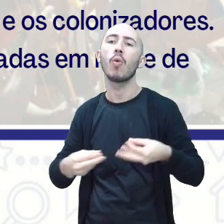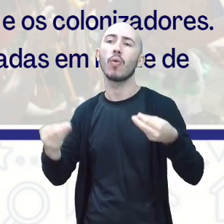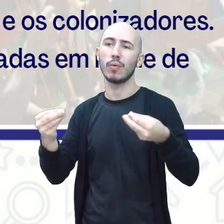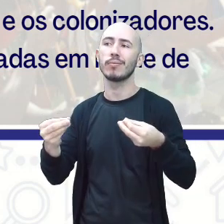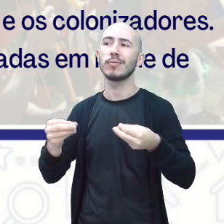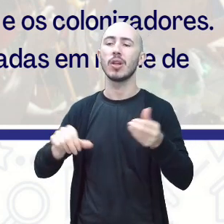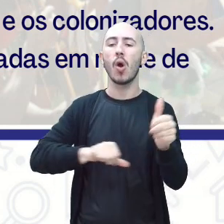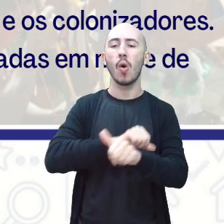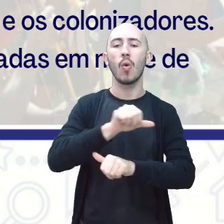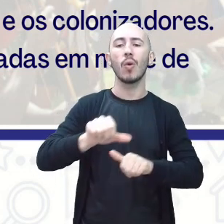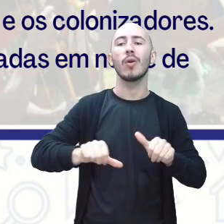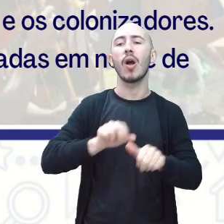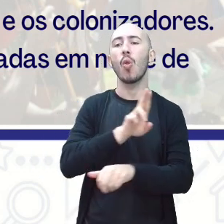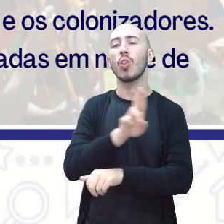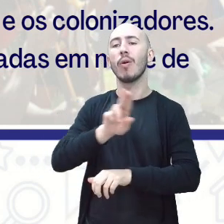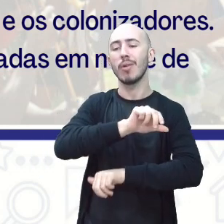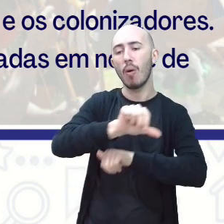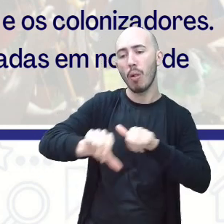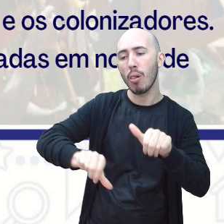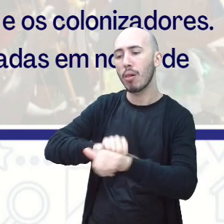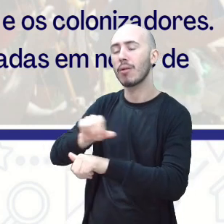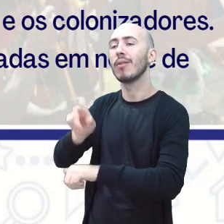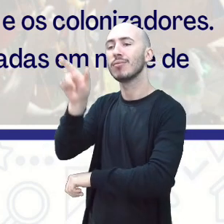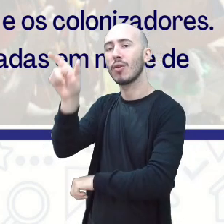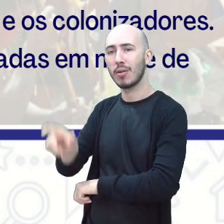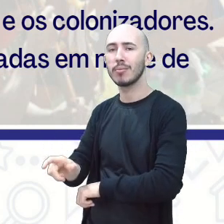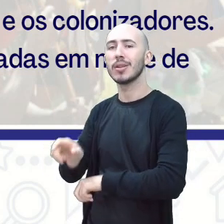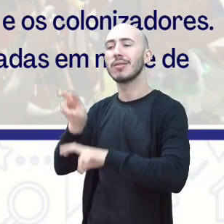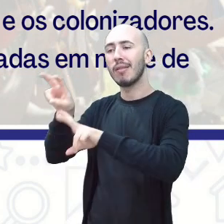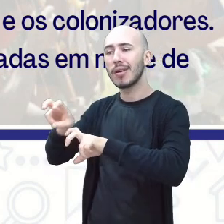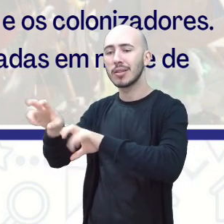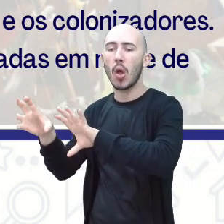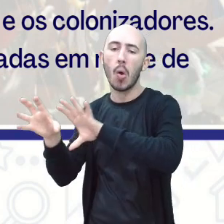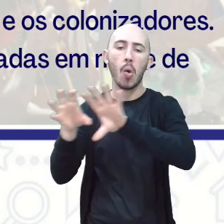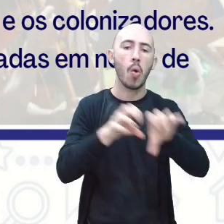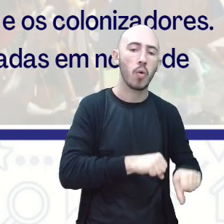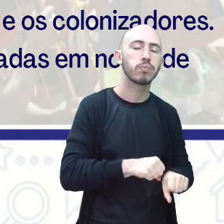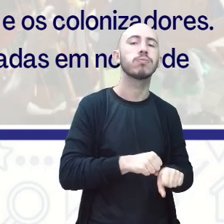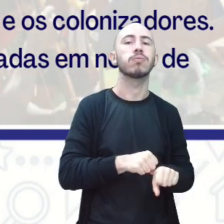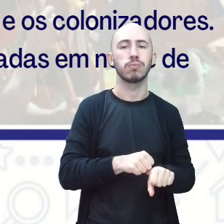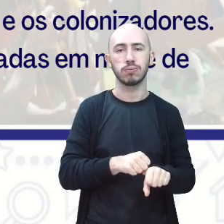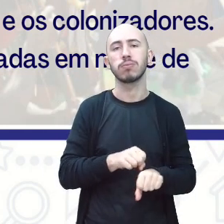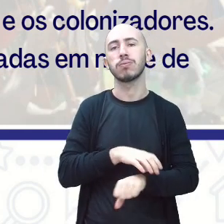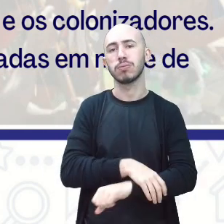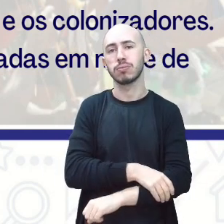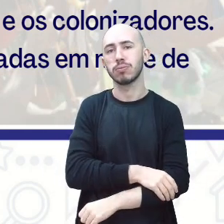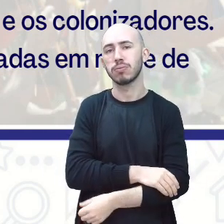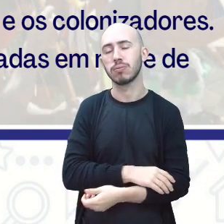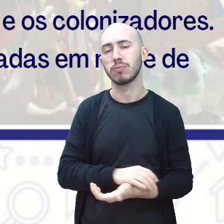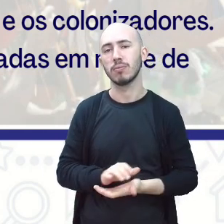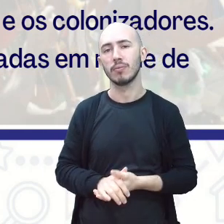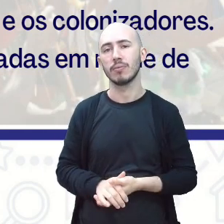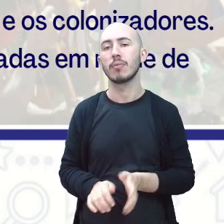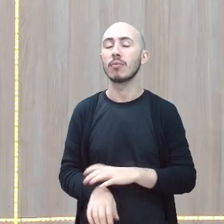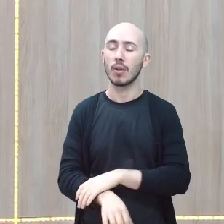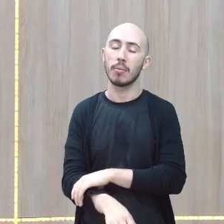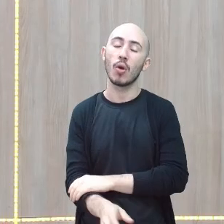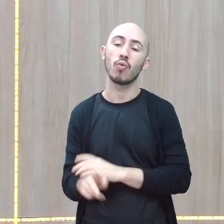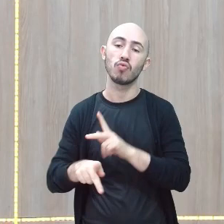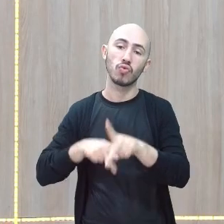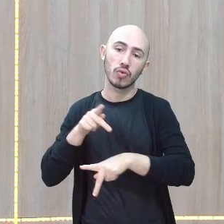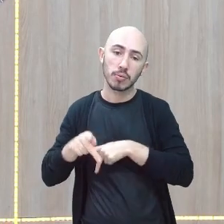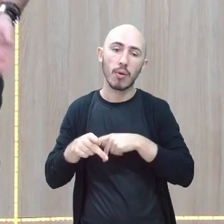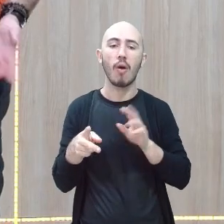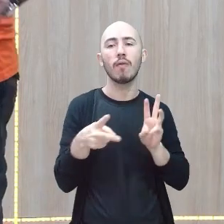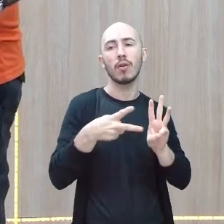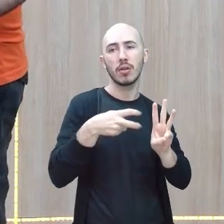fazendeiros. Aquela disputa, né, que a gente coloca entre poceiros, entre fazendeiros, ruralistas, né, e os povos originários, né,